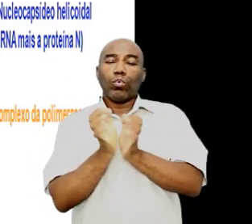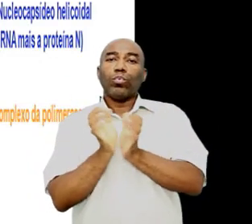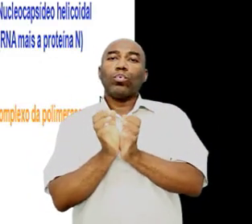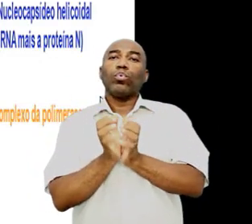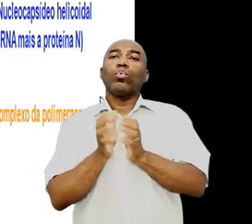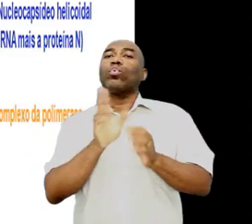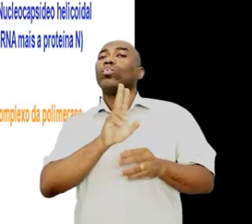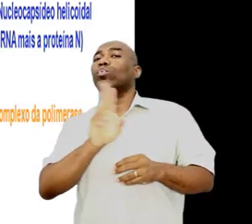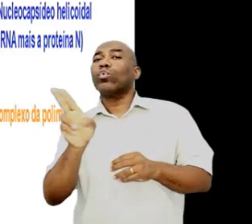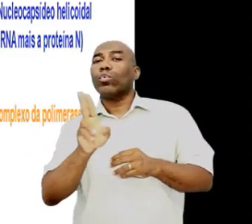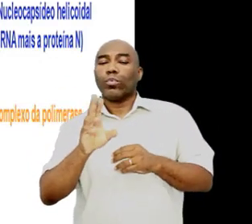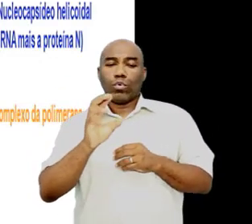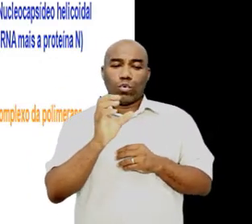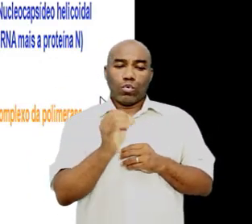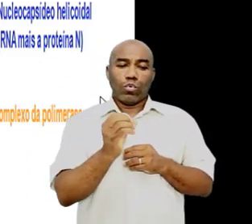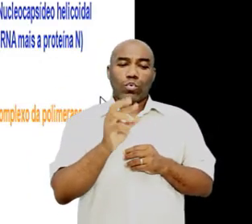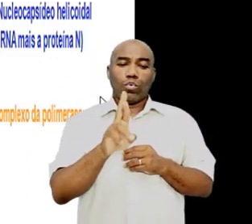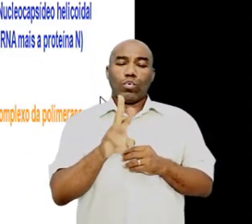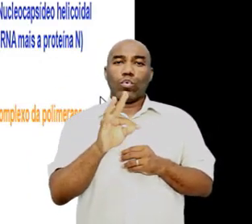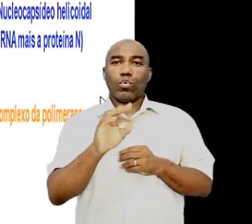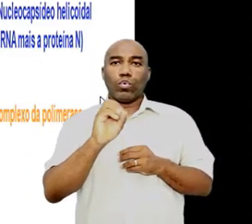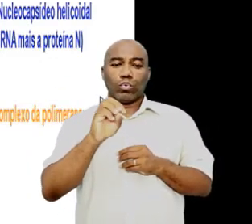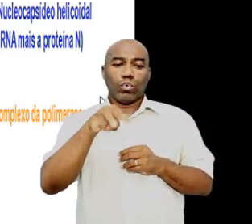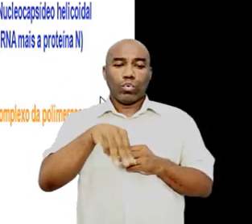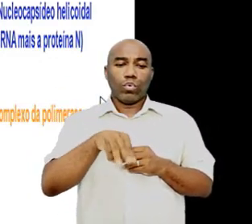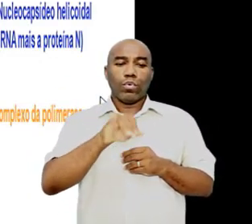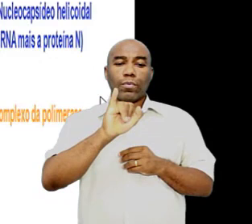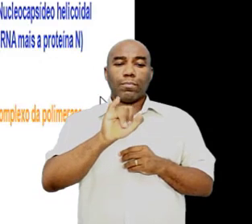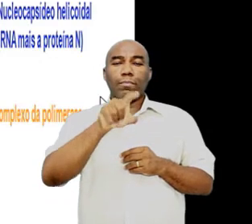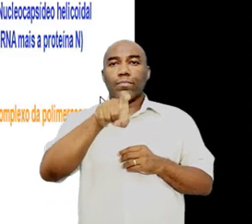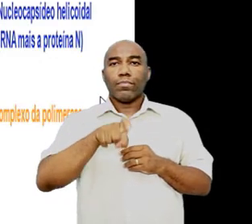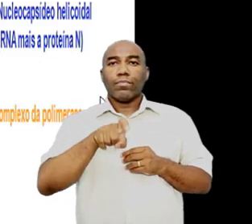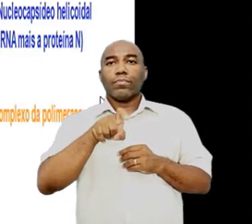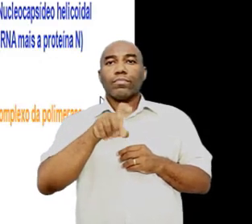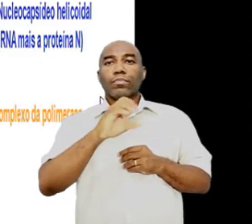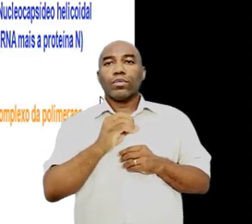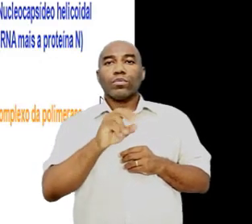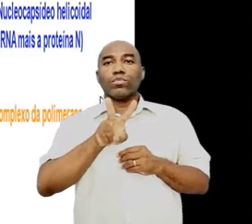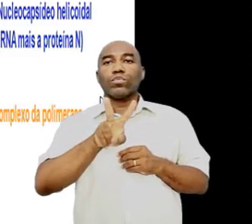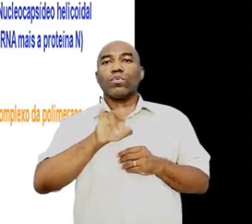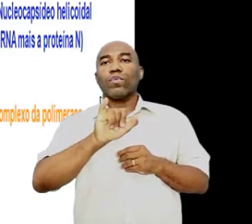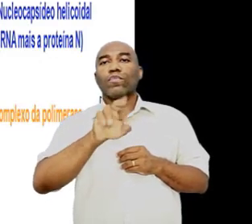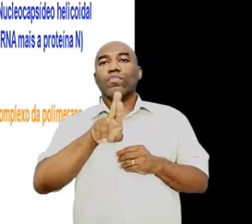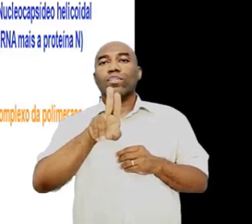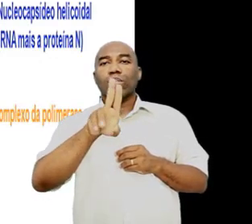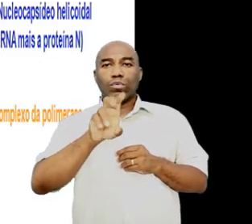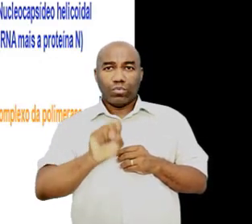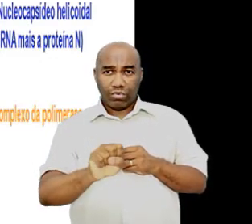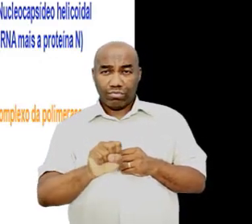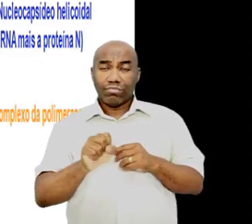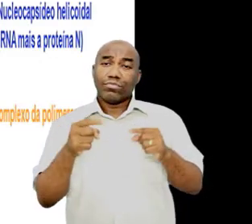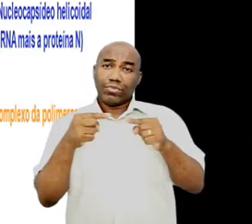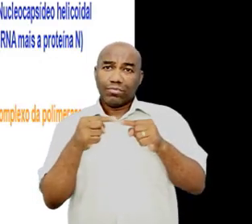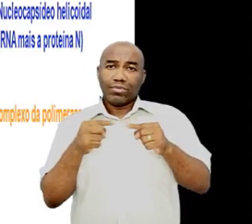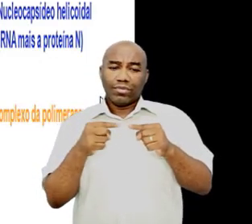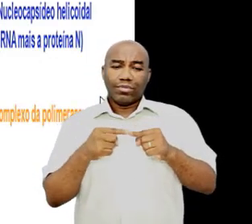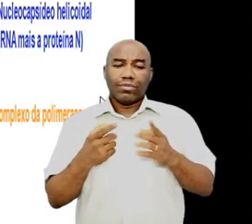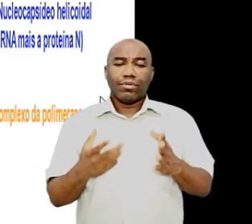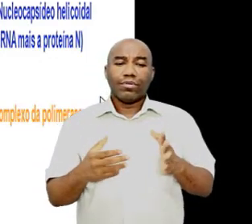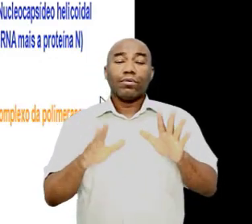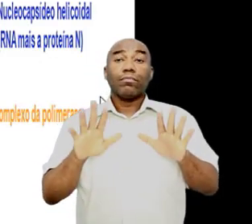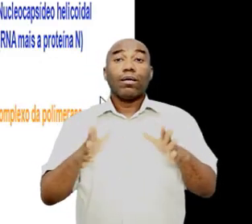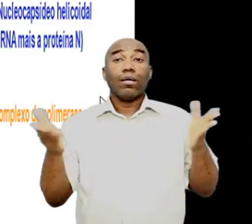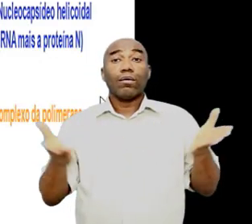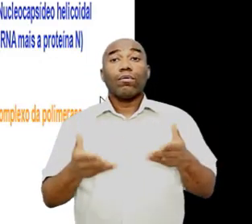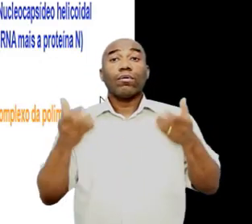Orthomyxoviridae, que envolve influenza A, influenza B, influenza C. Mas aqui nós estamos preocupados, sabe